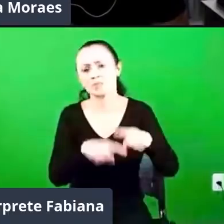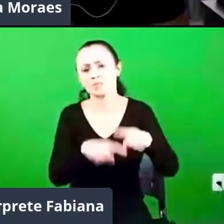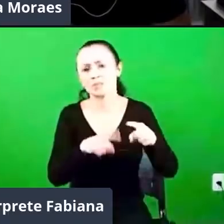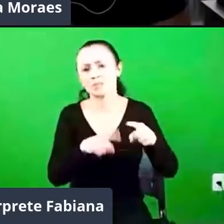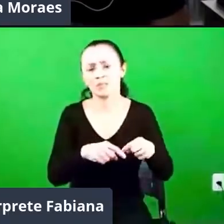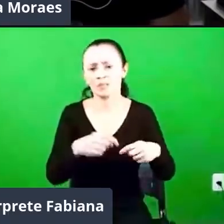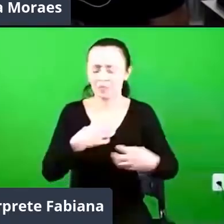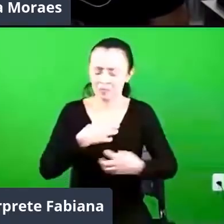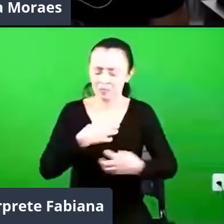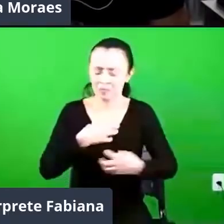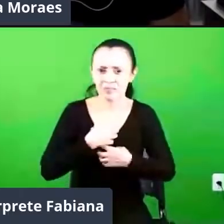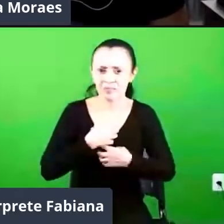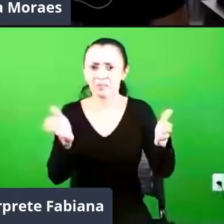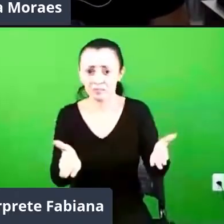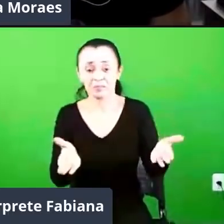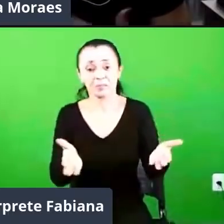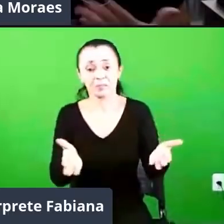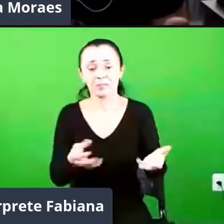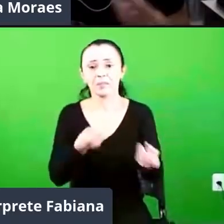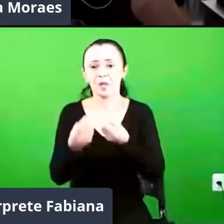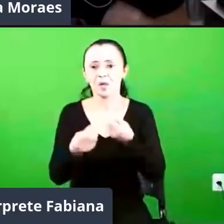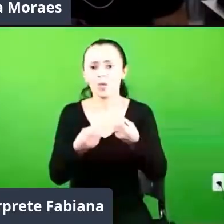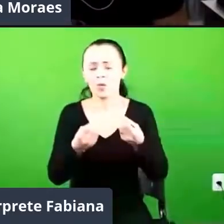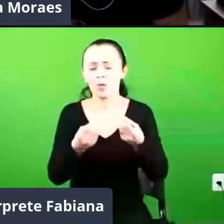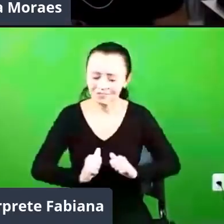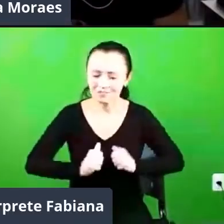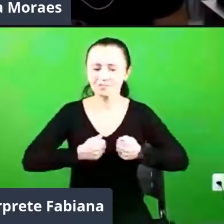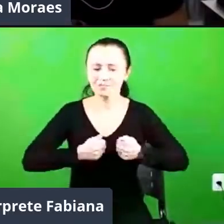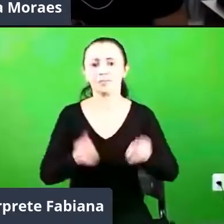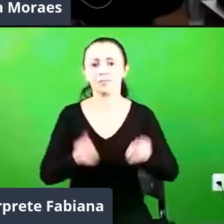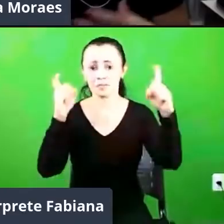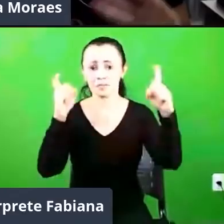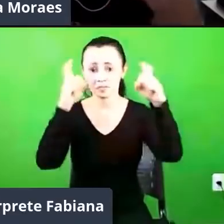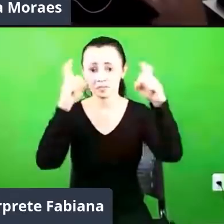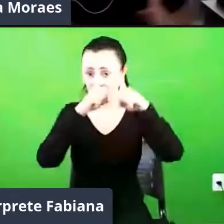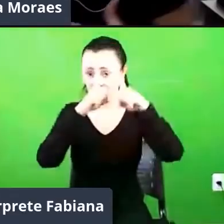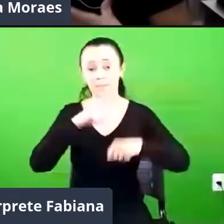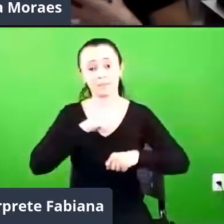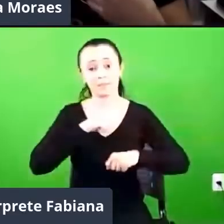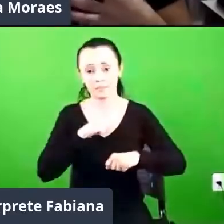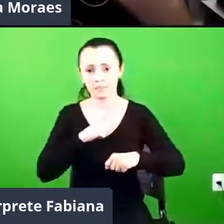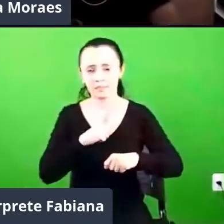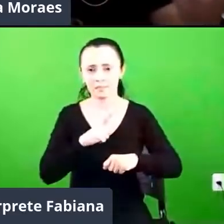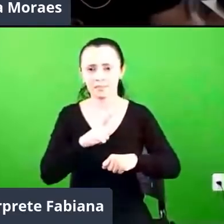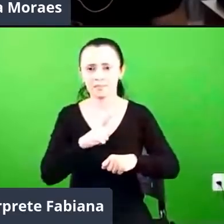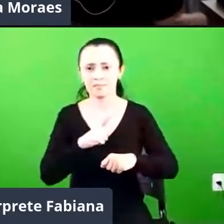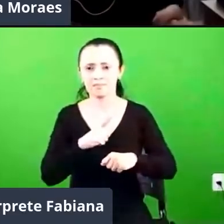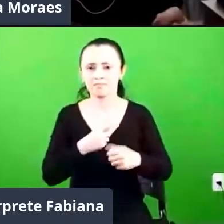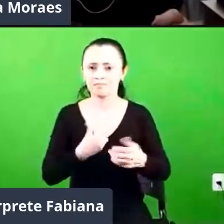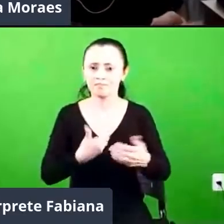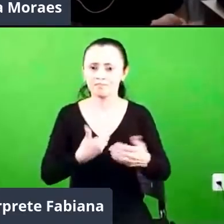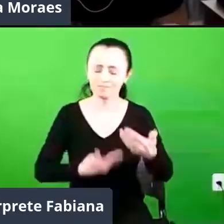Enfim, como enfrentar essas dificuldades apresentadas, né? Mediando com a função social